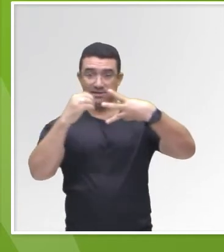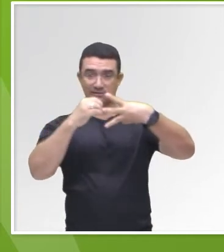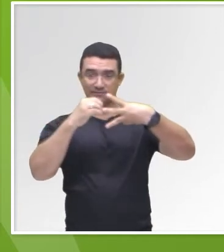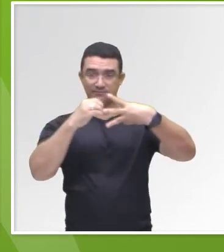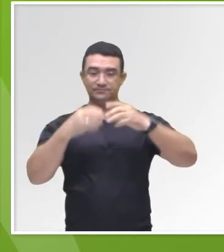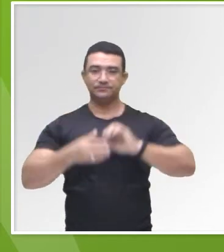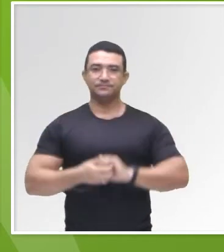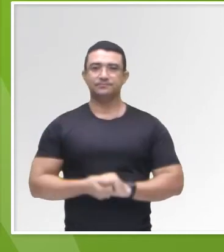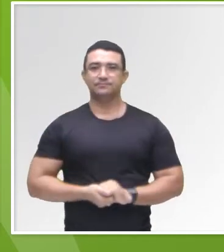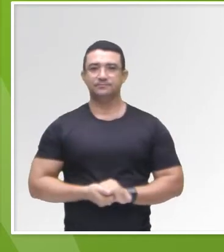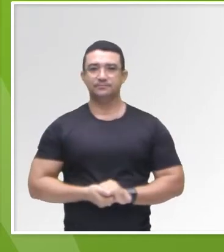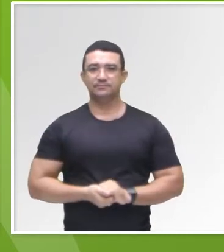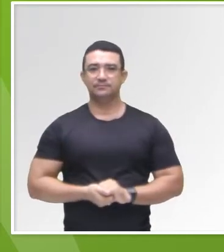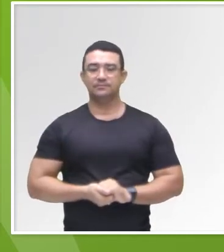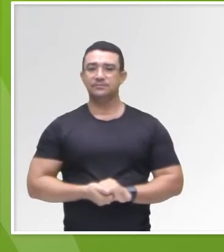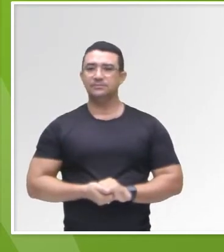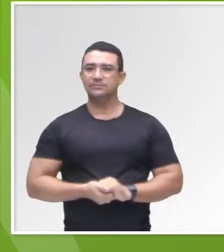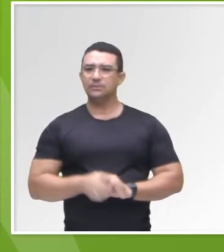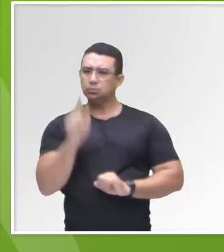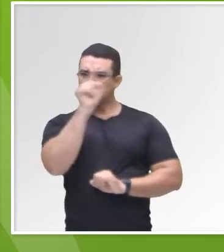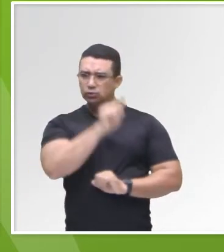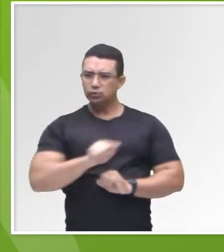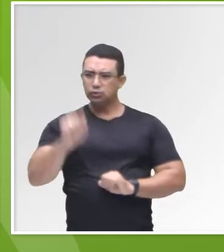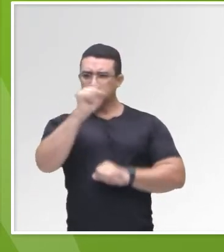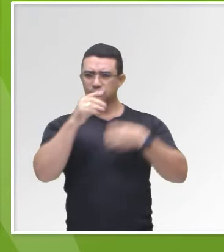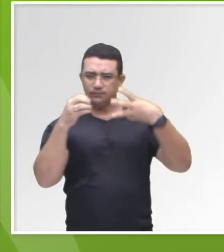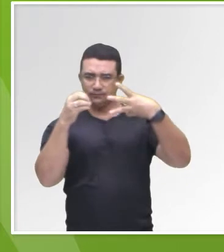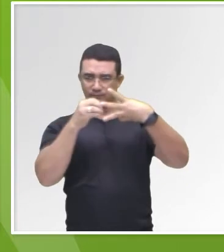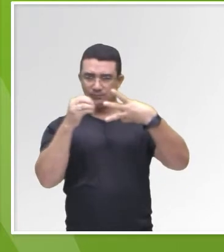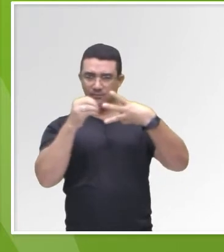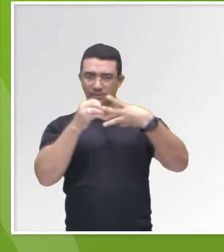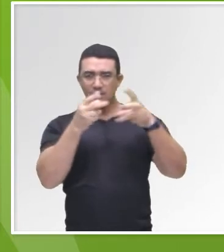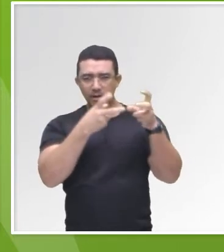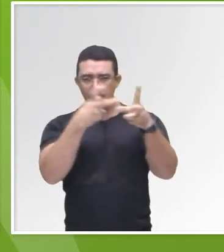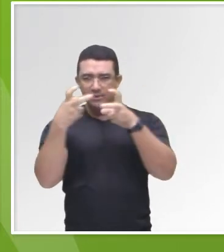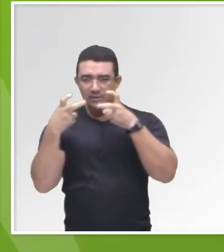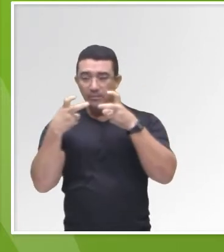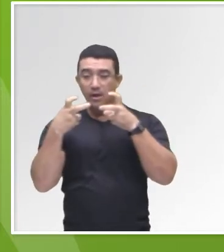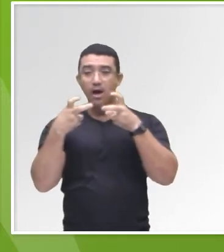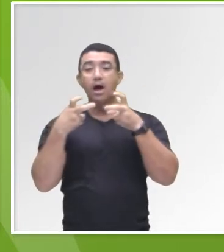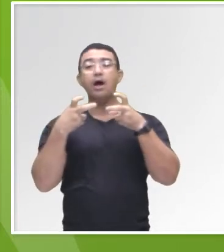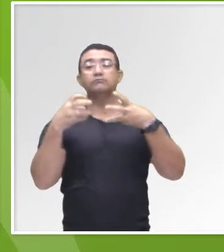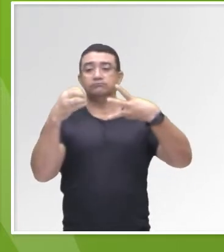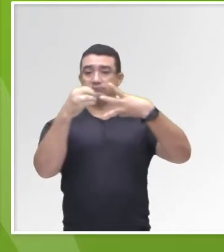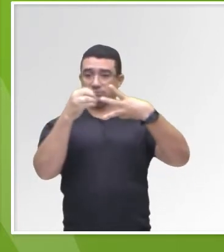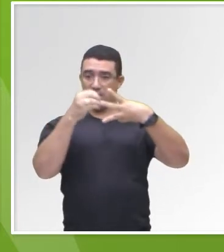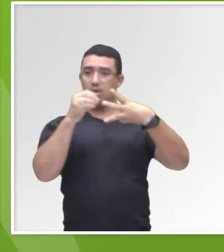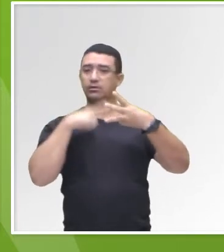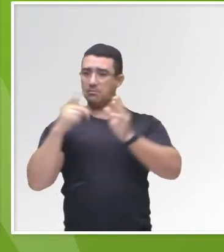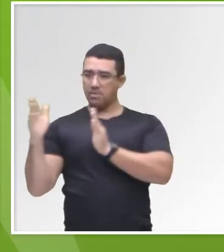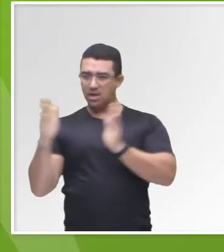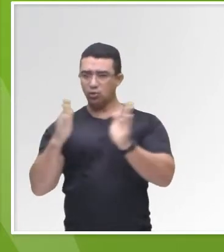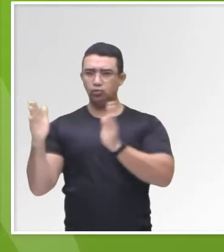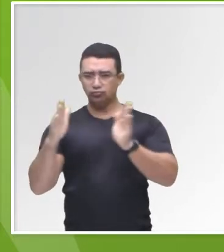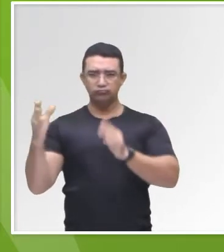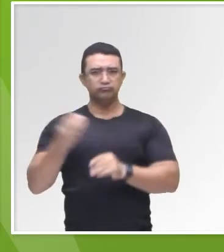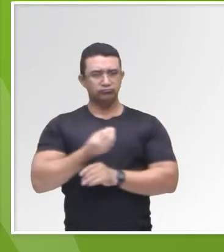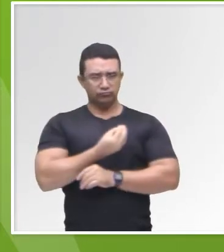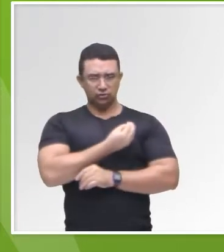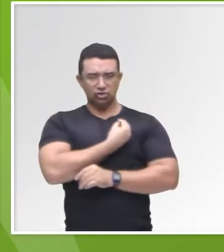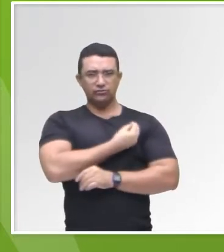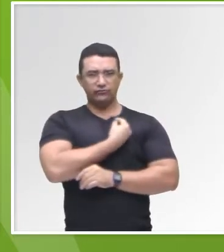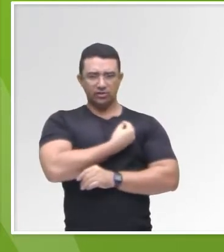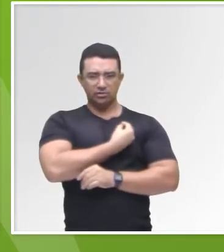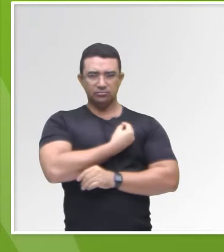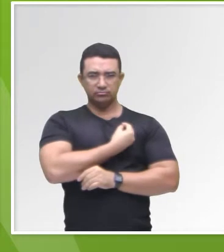E aí no ciclo celular, a gente vai observar aí, ó, as células têm um período de vida limitado, que pode